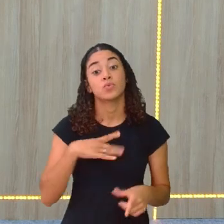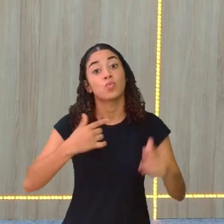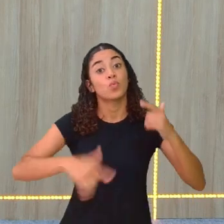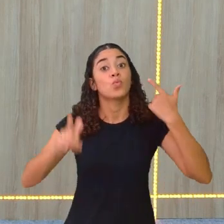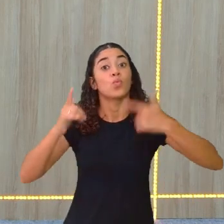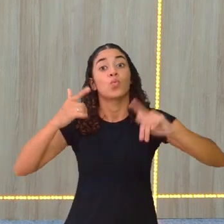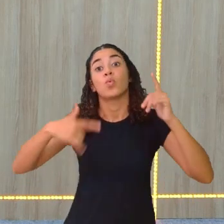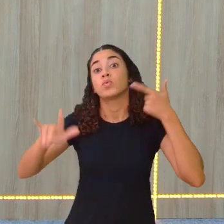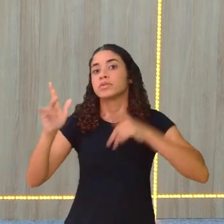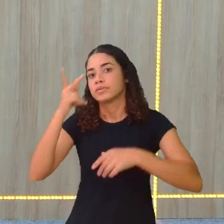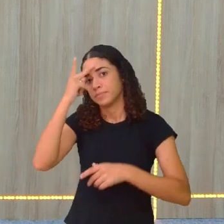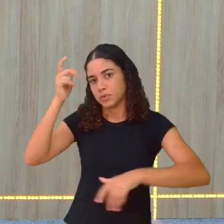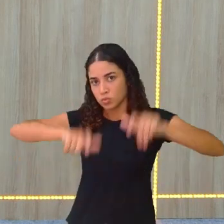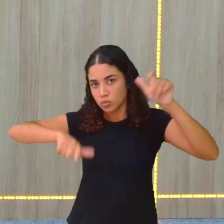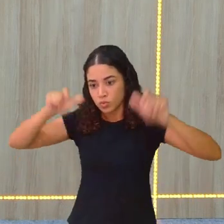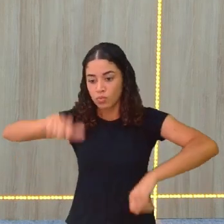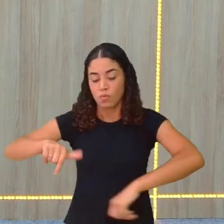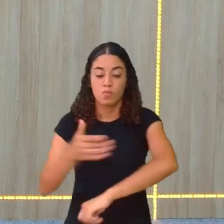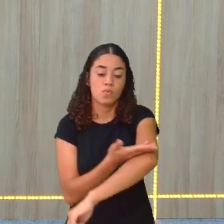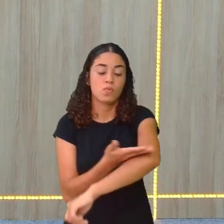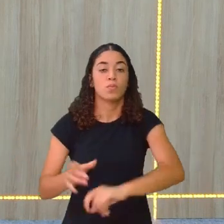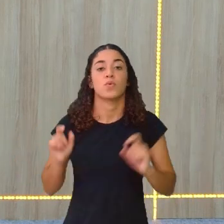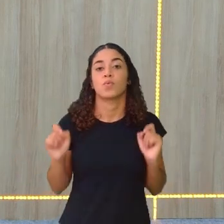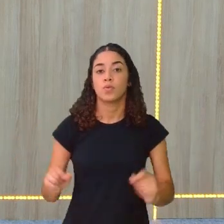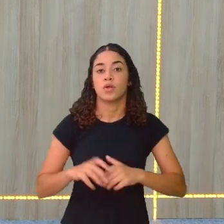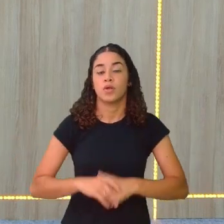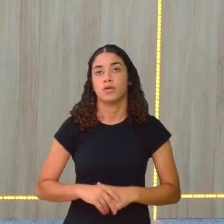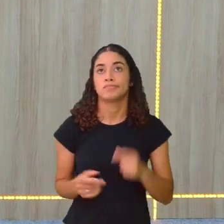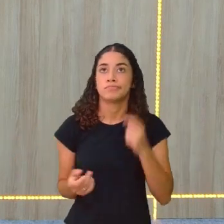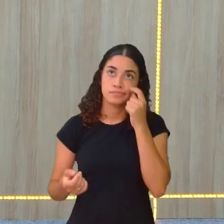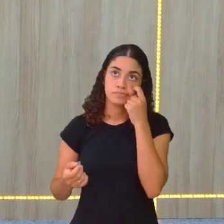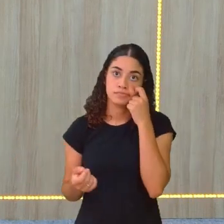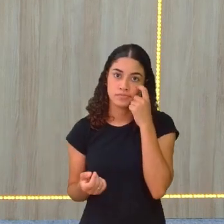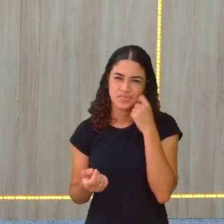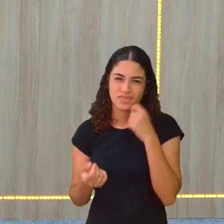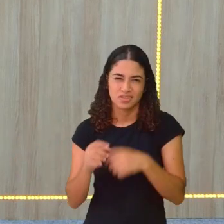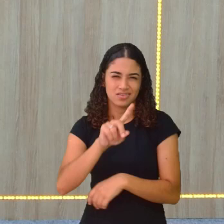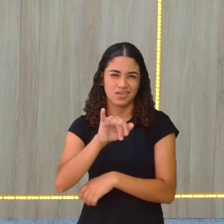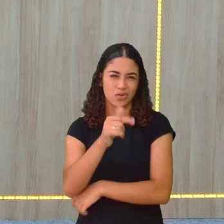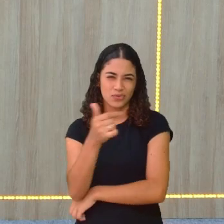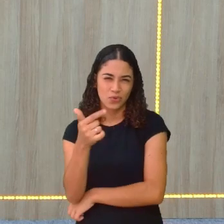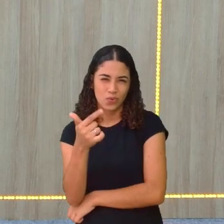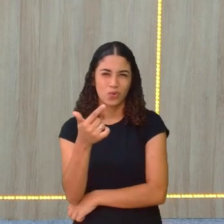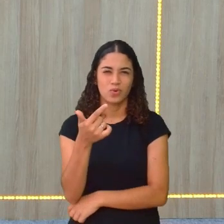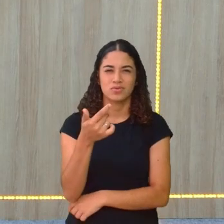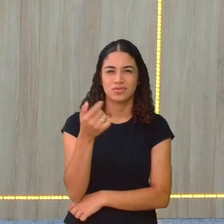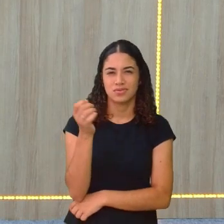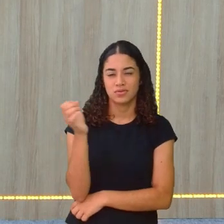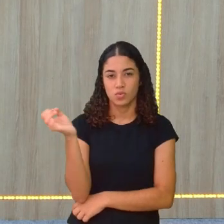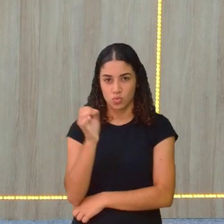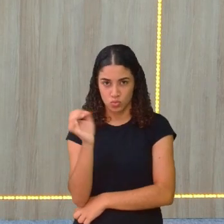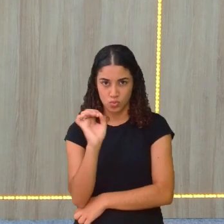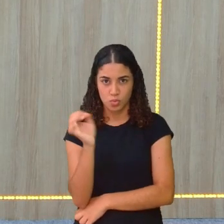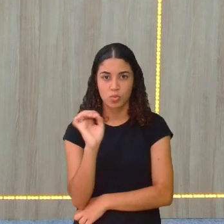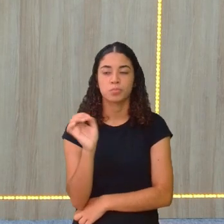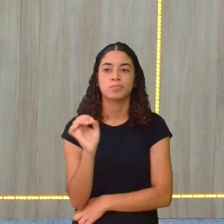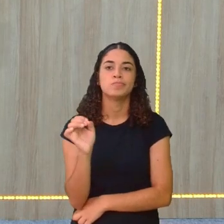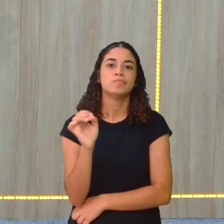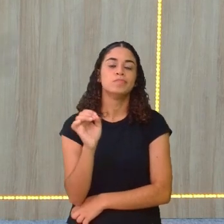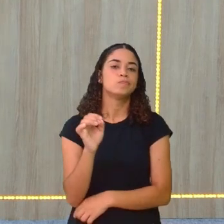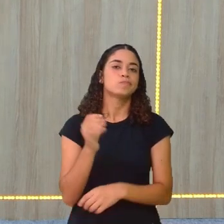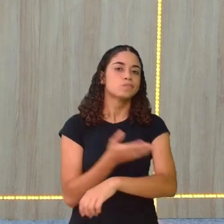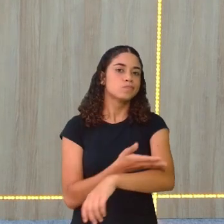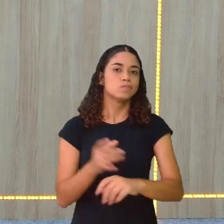que costumam também ali por volta do dia 12, né, 12 de outubro,